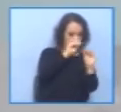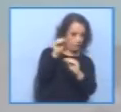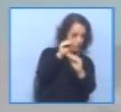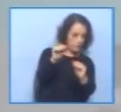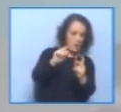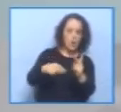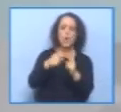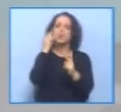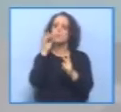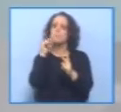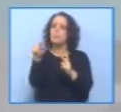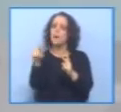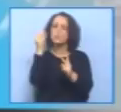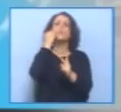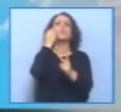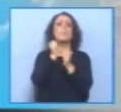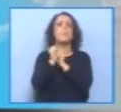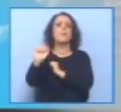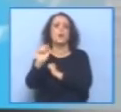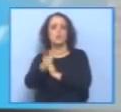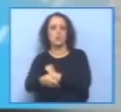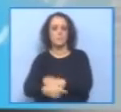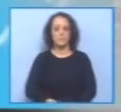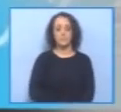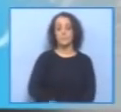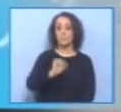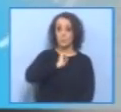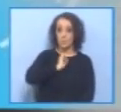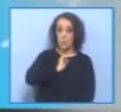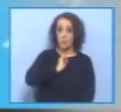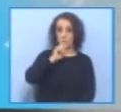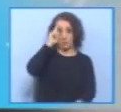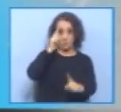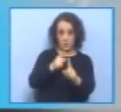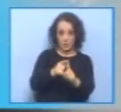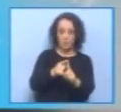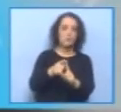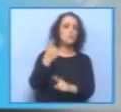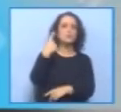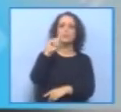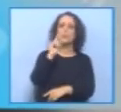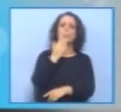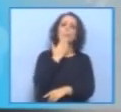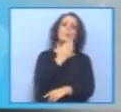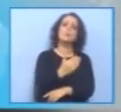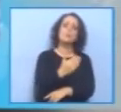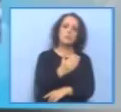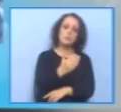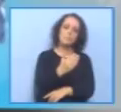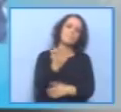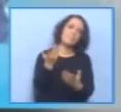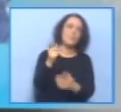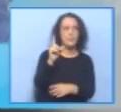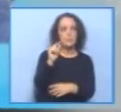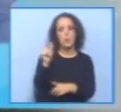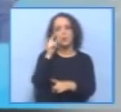existe essa complementaridade. Portanto, aqui o nosso objetivo não é pedirmos apenas a ajuda também